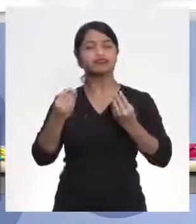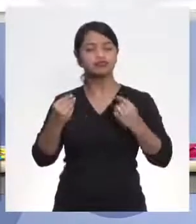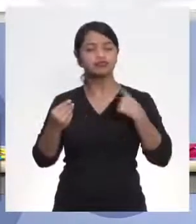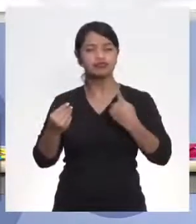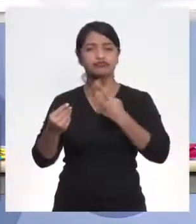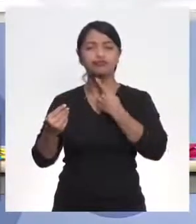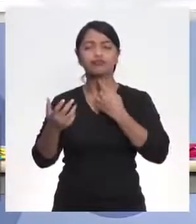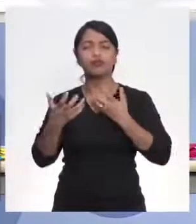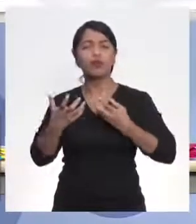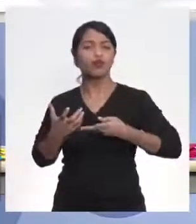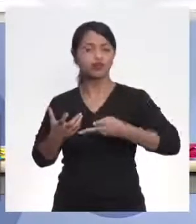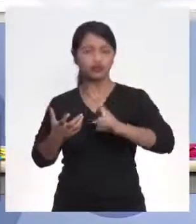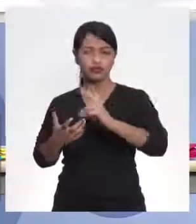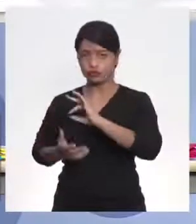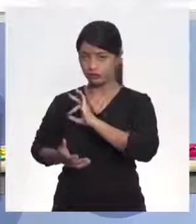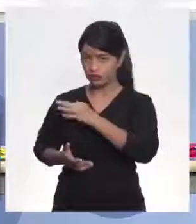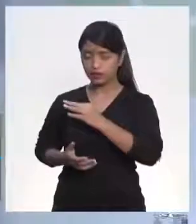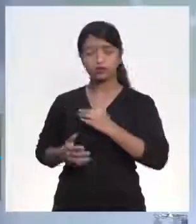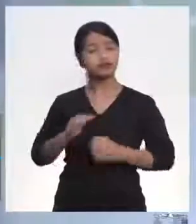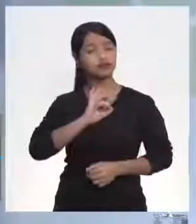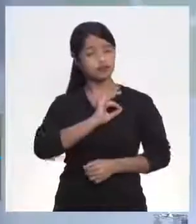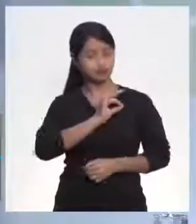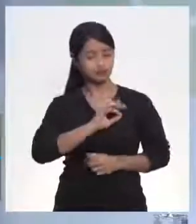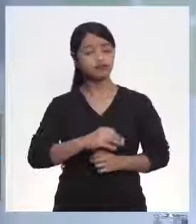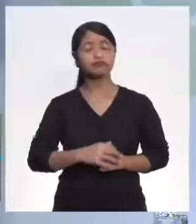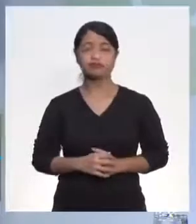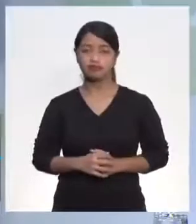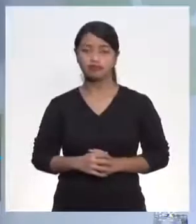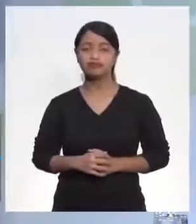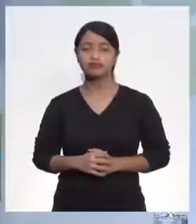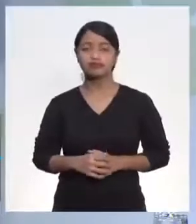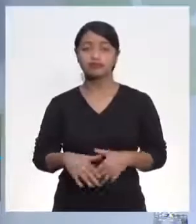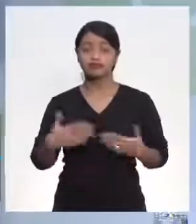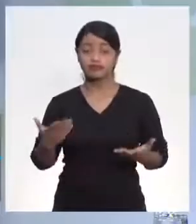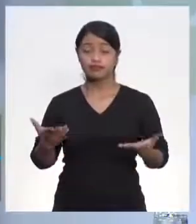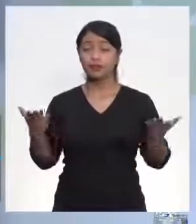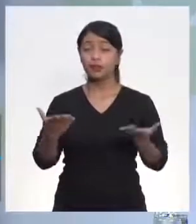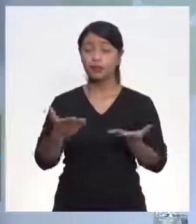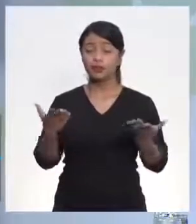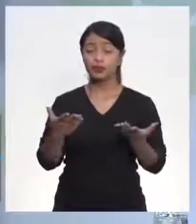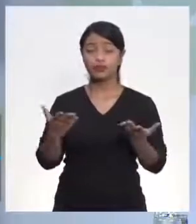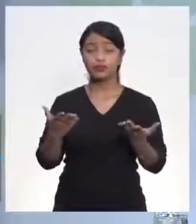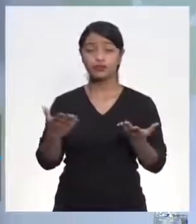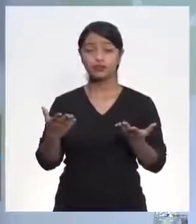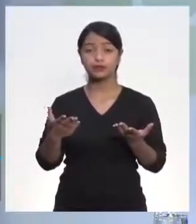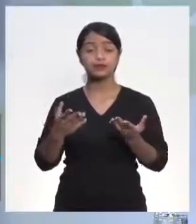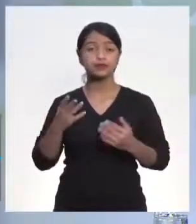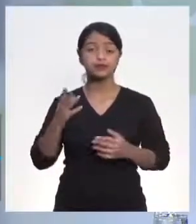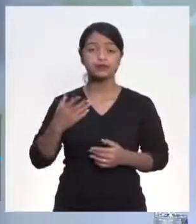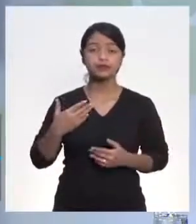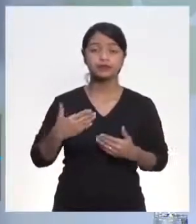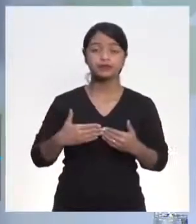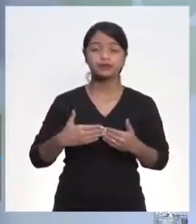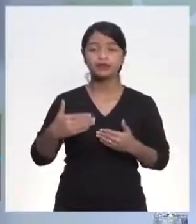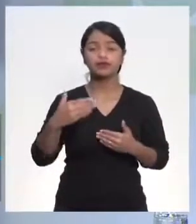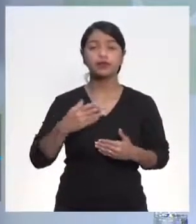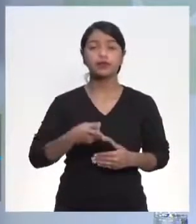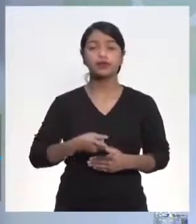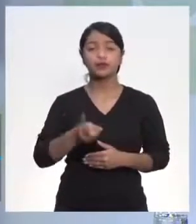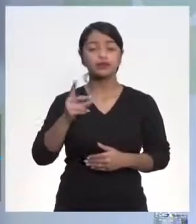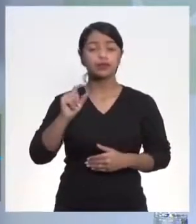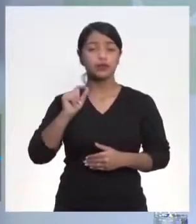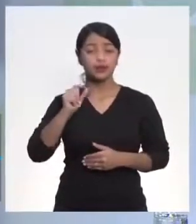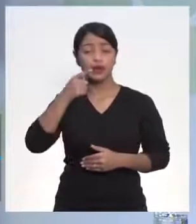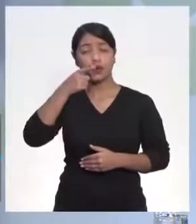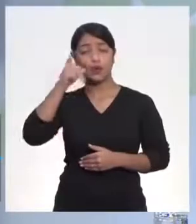continue acontecendo, certo? Isso mesmo, né? Então, a questão hoje aqui, né, nós vamos continuar um pouquinho da matéria que